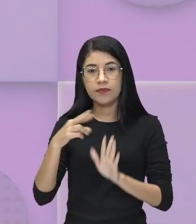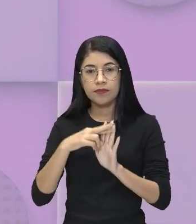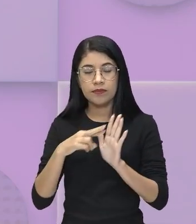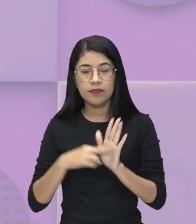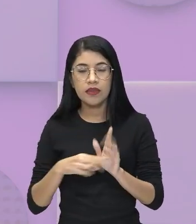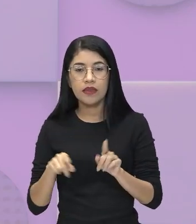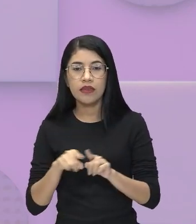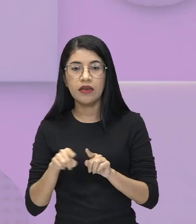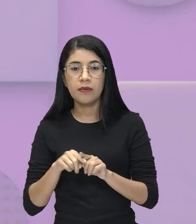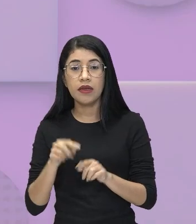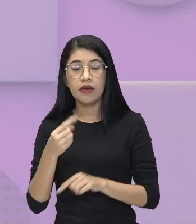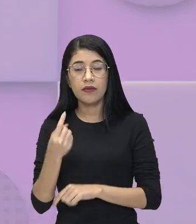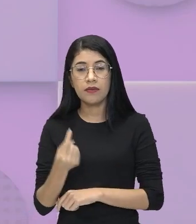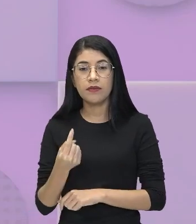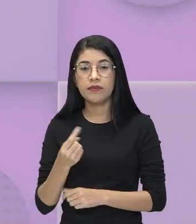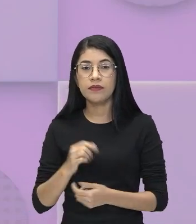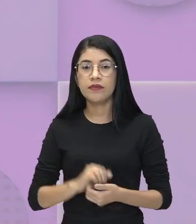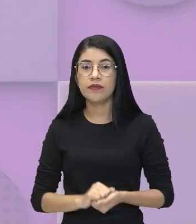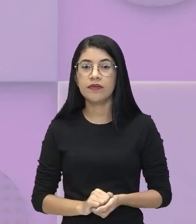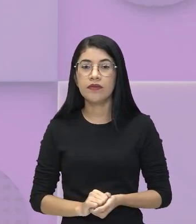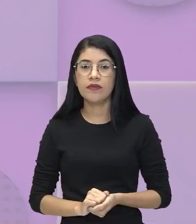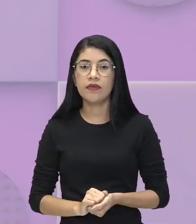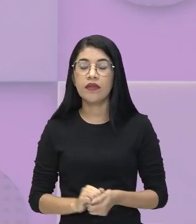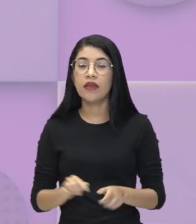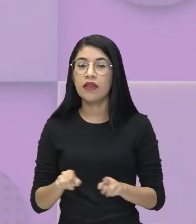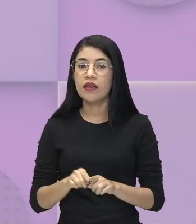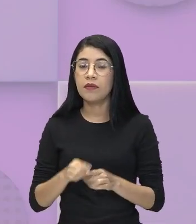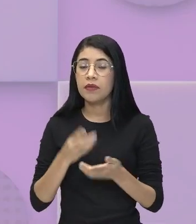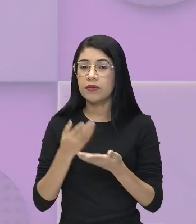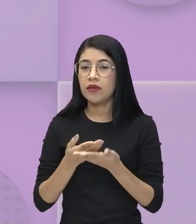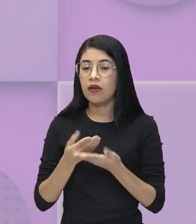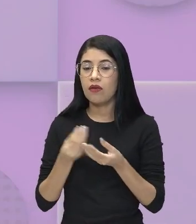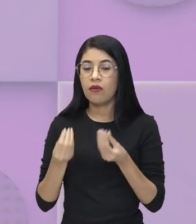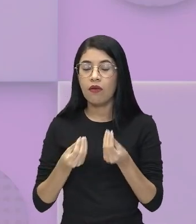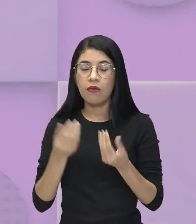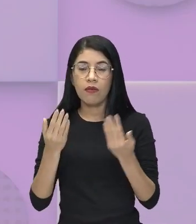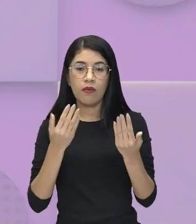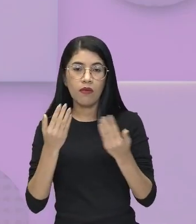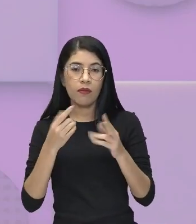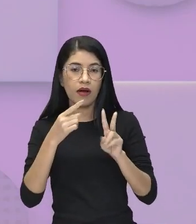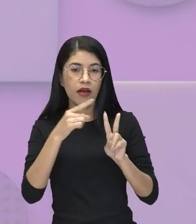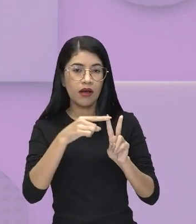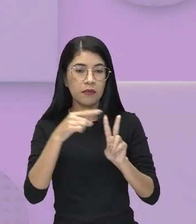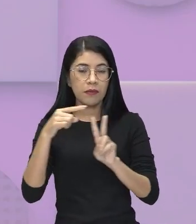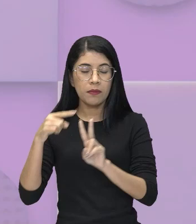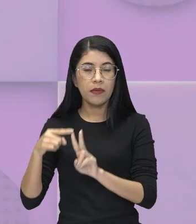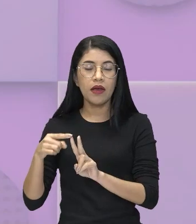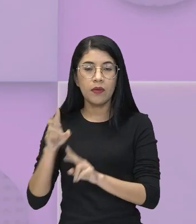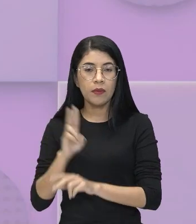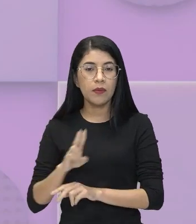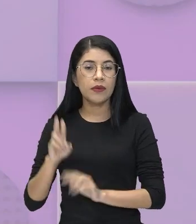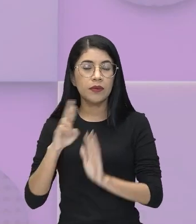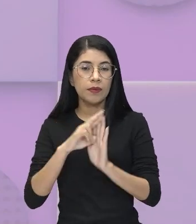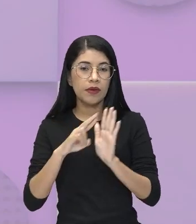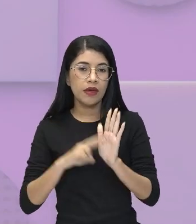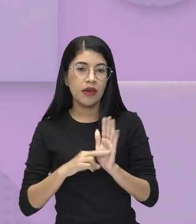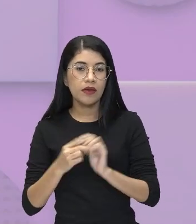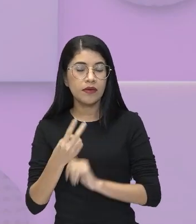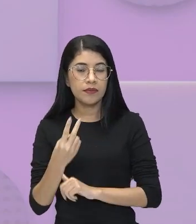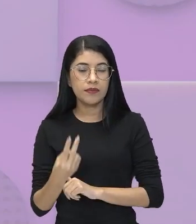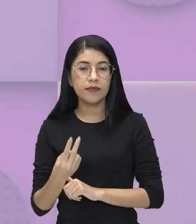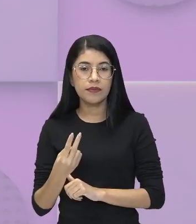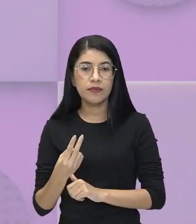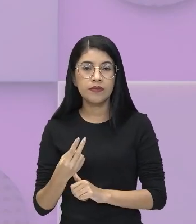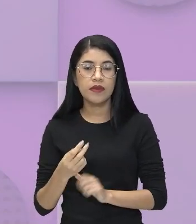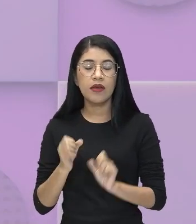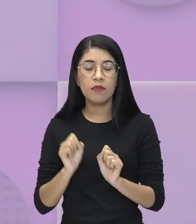a propriedade 1. Nós também vimos como comparar radicais, utilizando a propriedade 2, né? Que